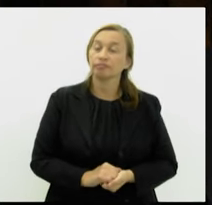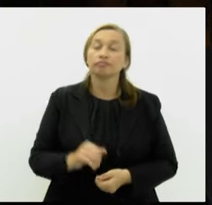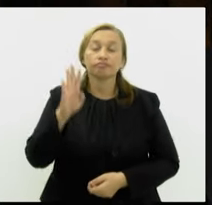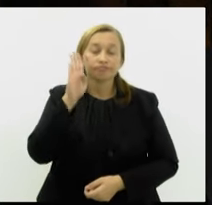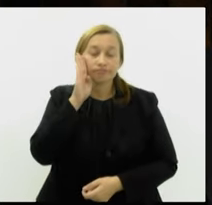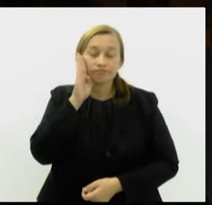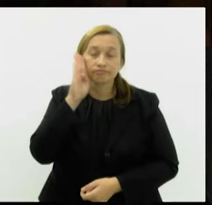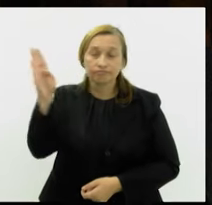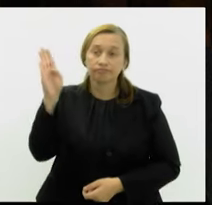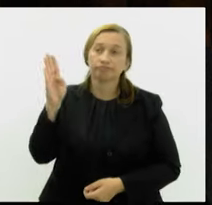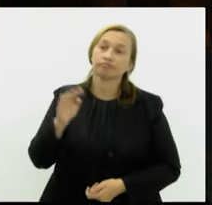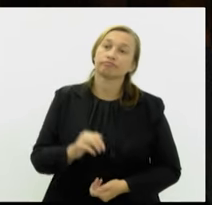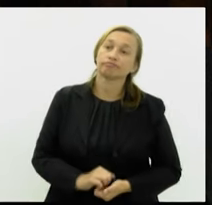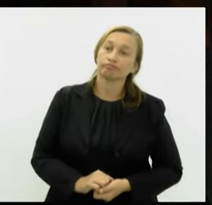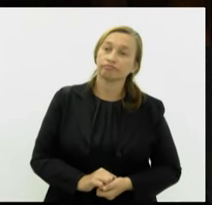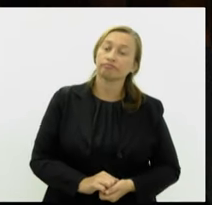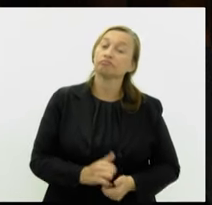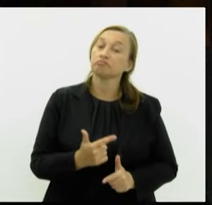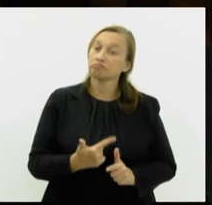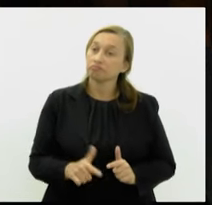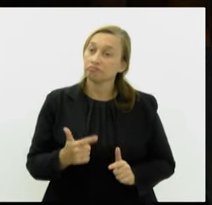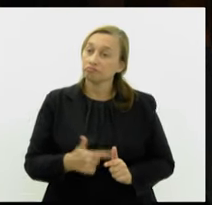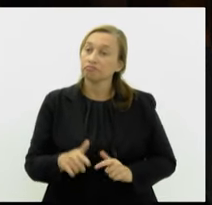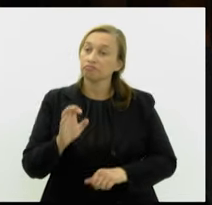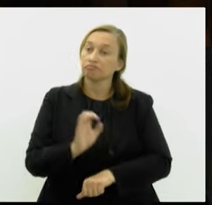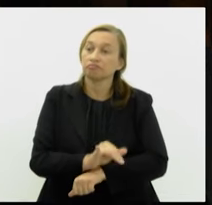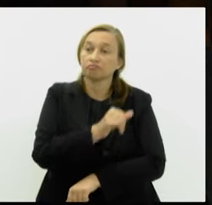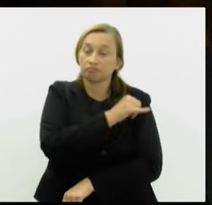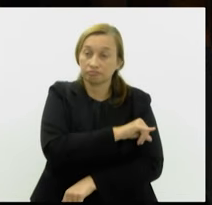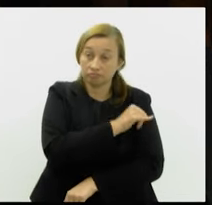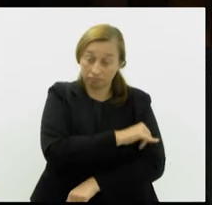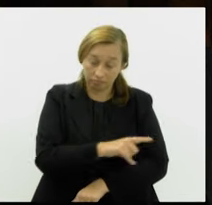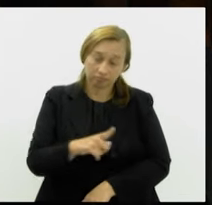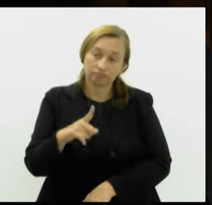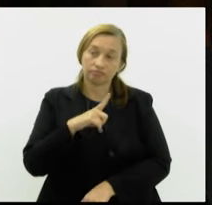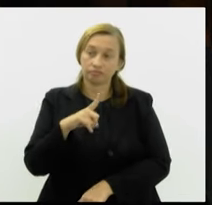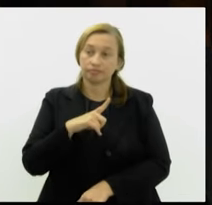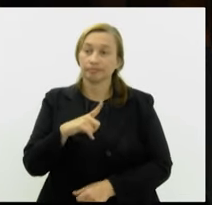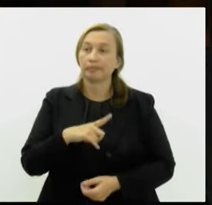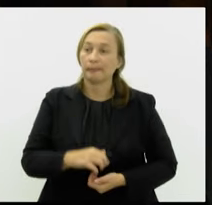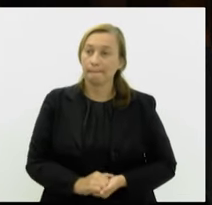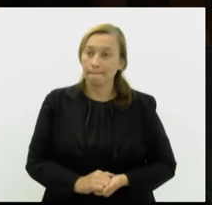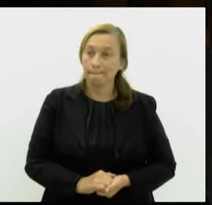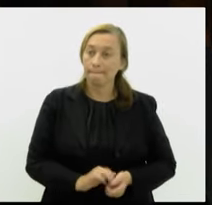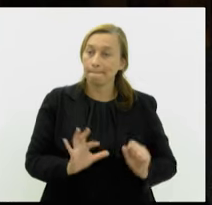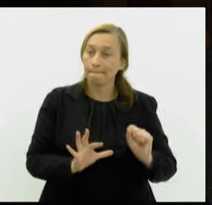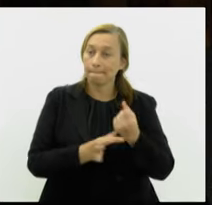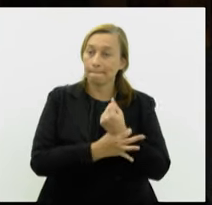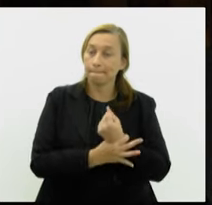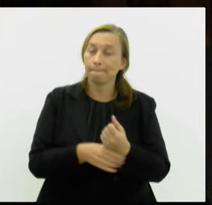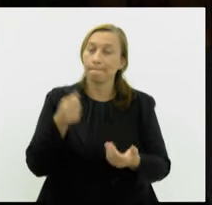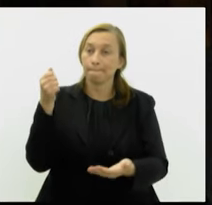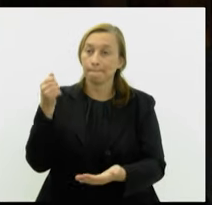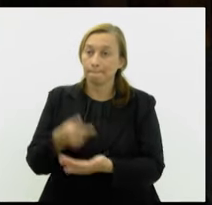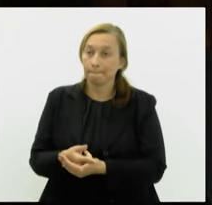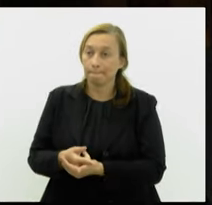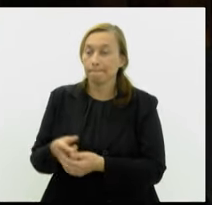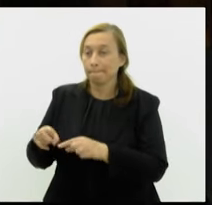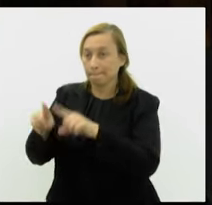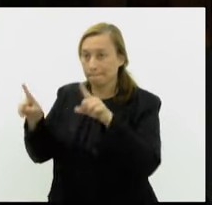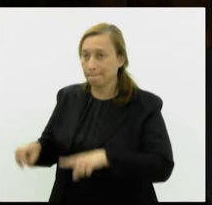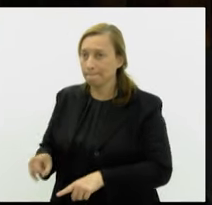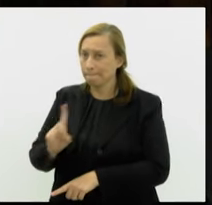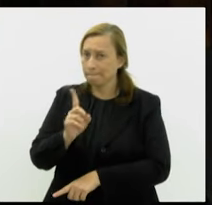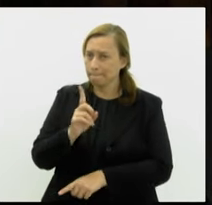principal problema que o Estado do Rio de Janeiro tem no longo prazo para garantir os seus pagamentos. E não porque